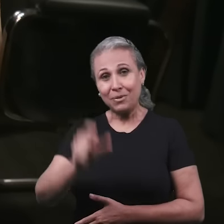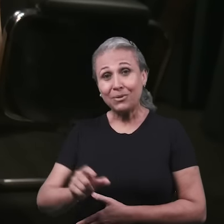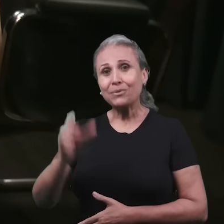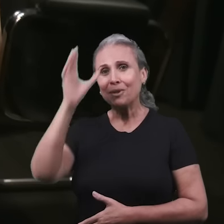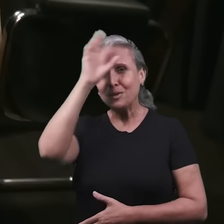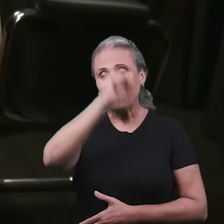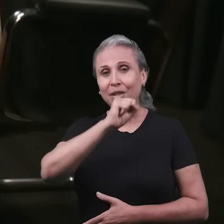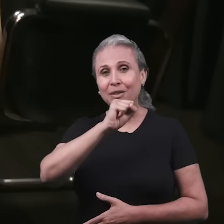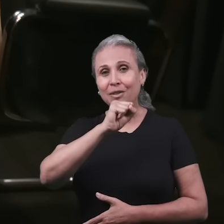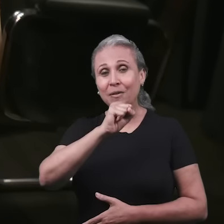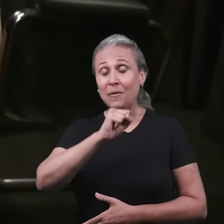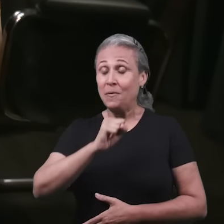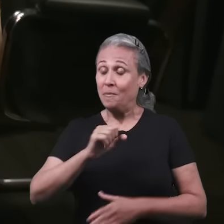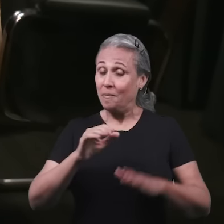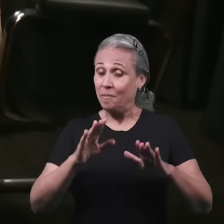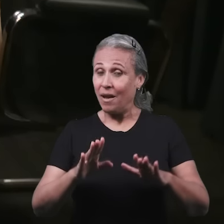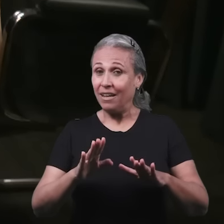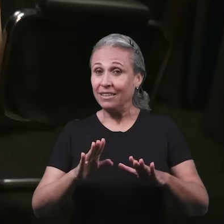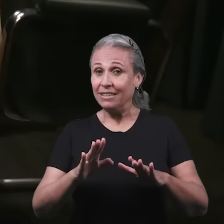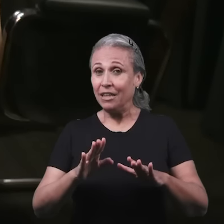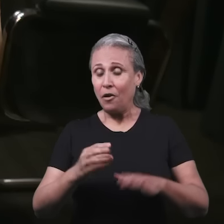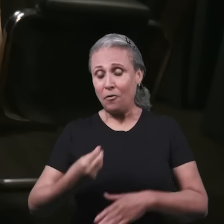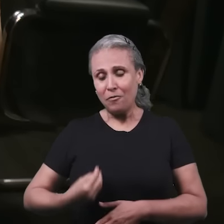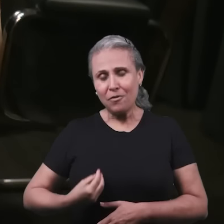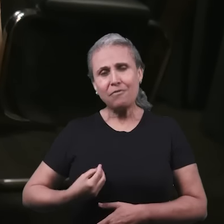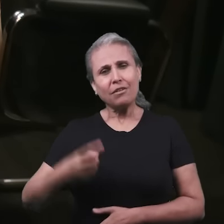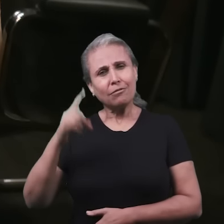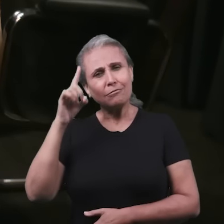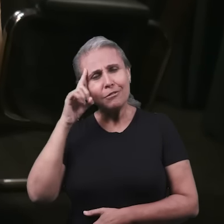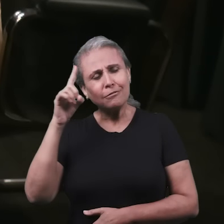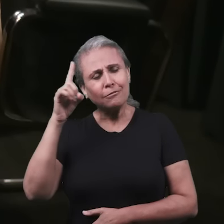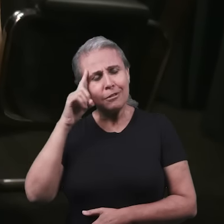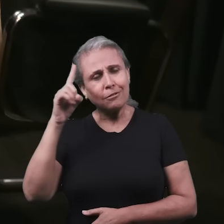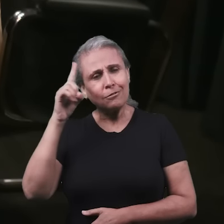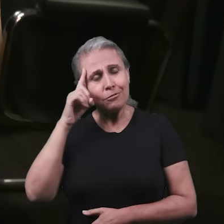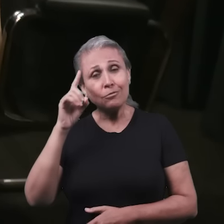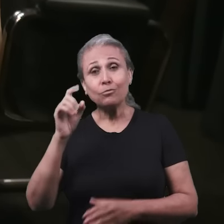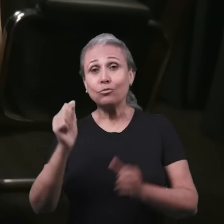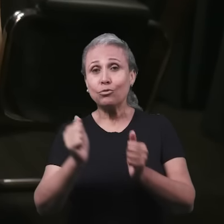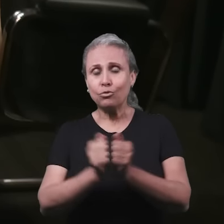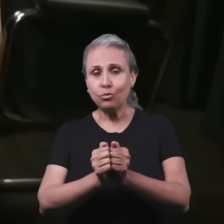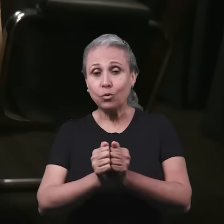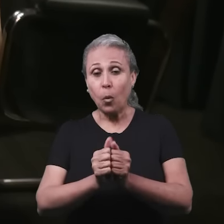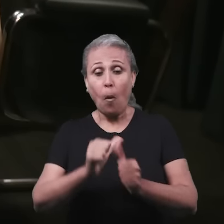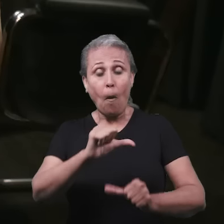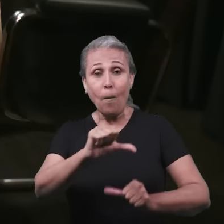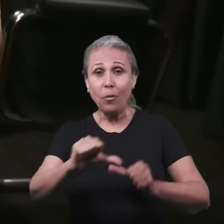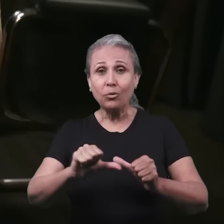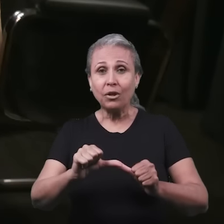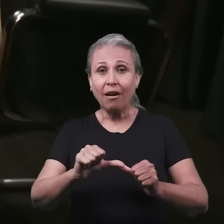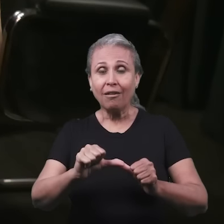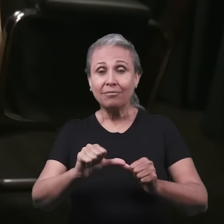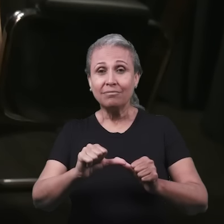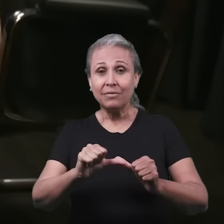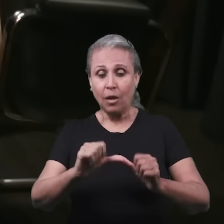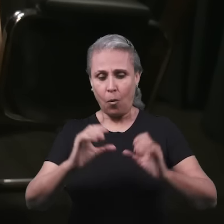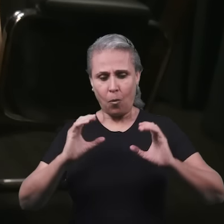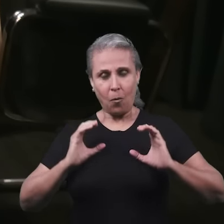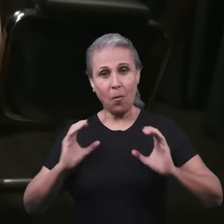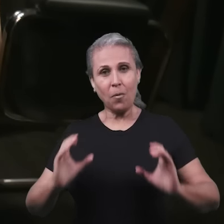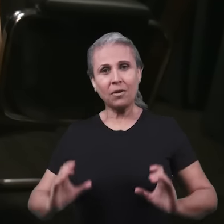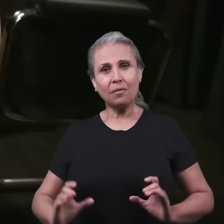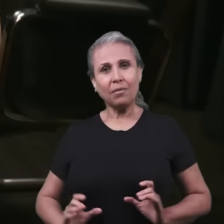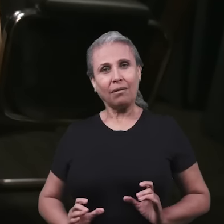gera relacionamento e transformação. Ela gera mudança de caráter, né? Ela gera mudança de postura. Só que nós